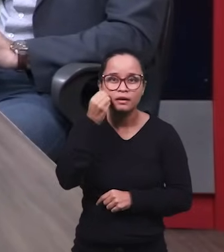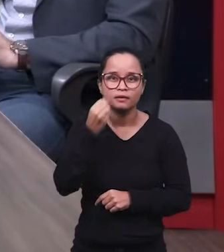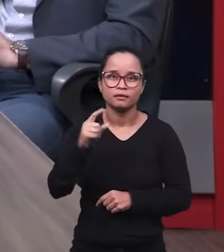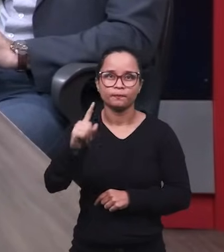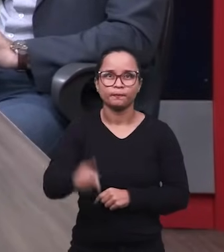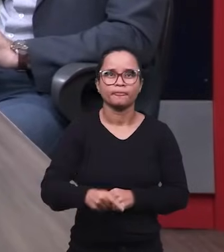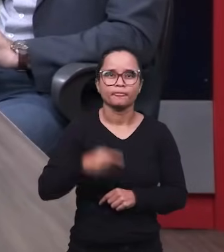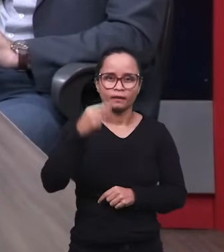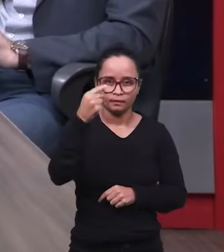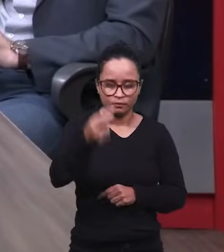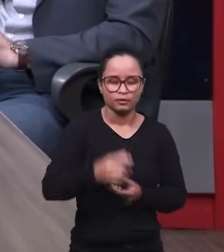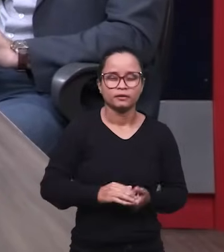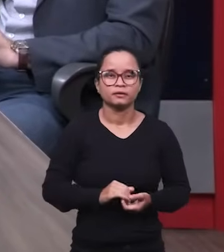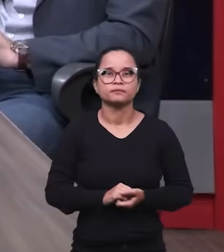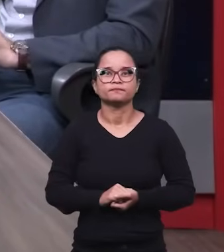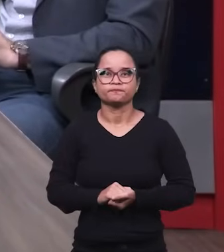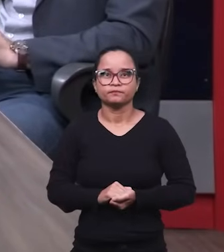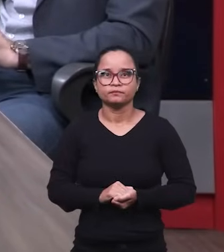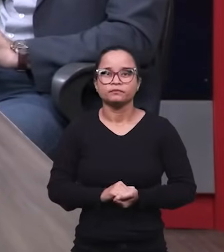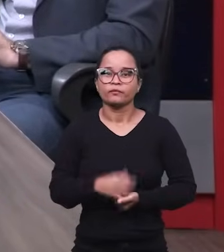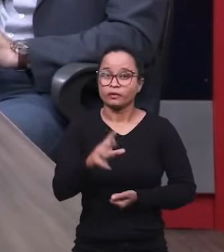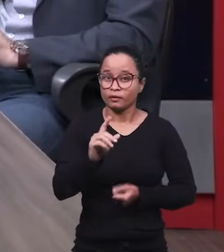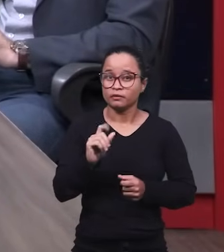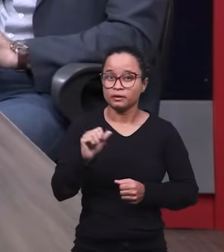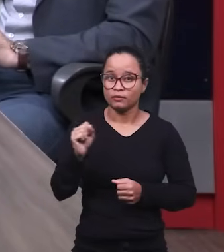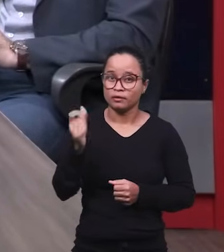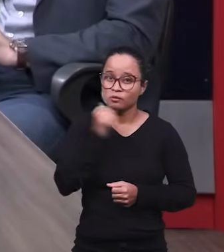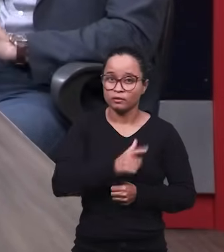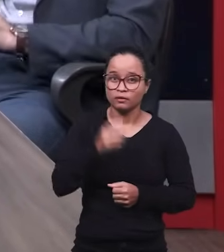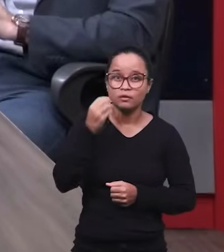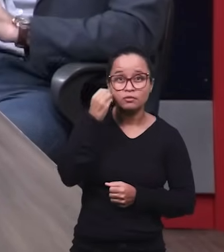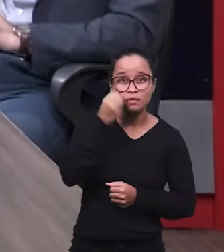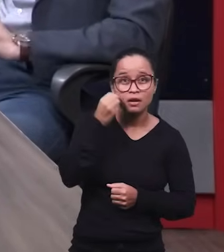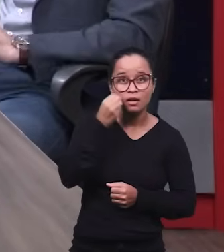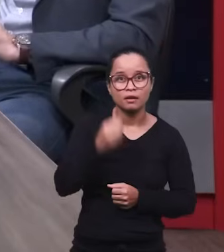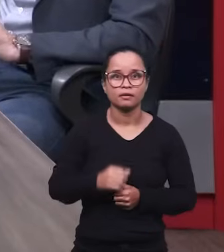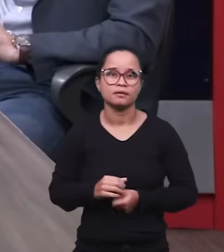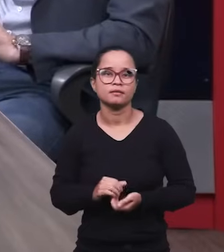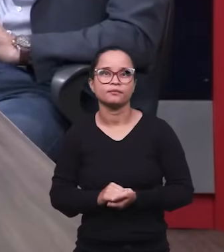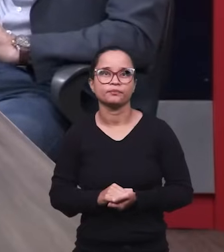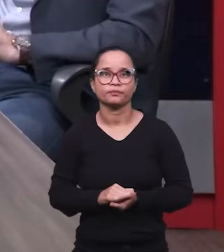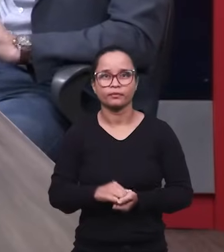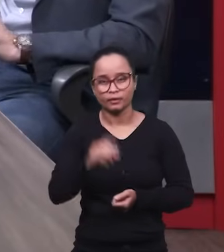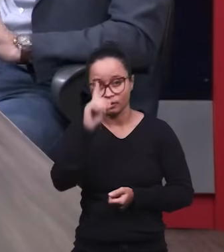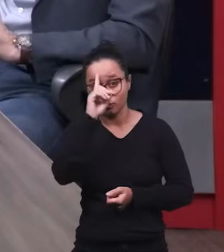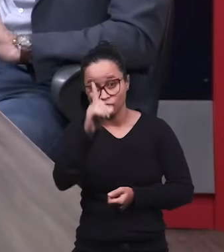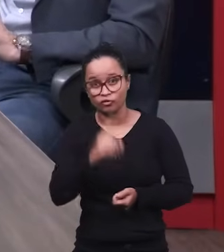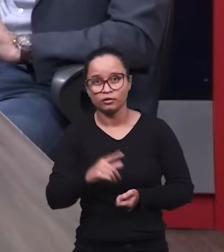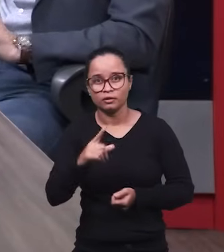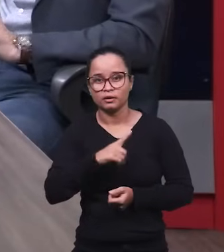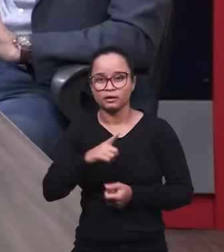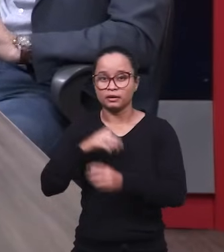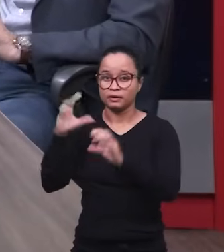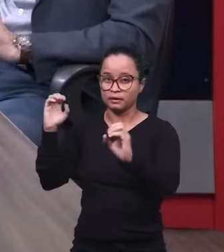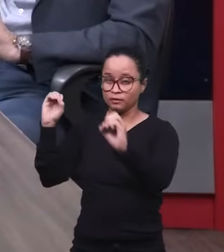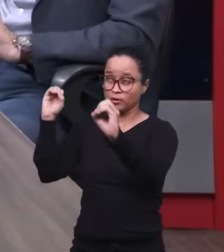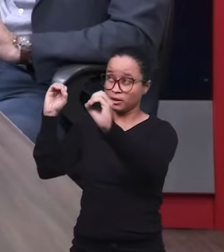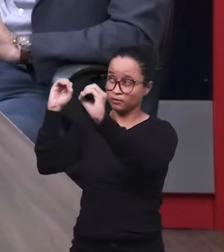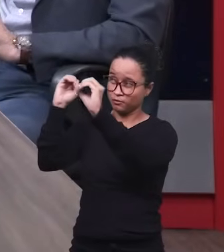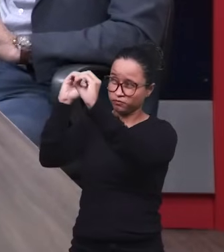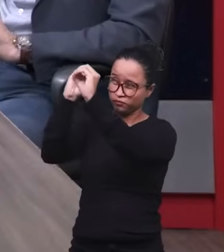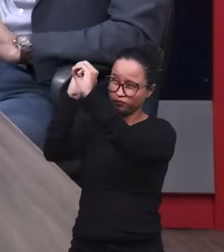Posteriormente, foi feito esse experimento num dia que houve o eclipse